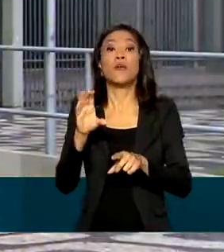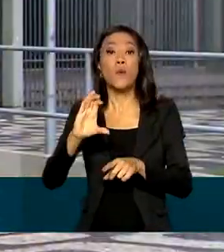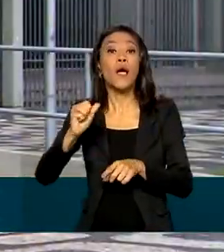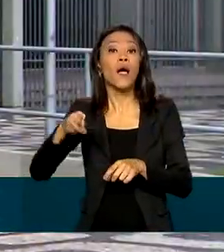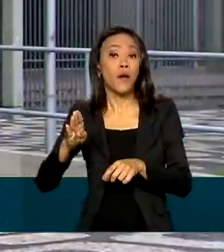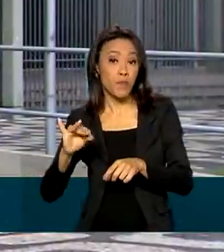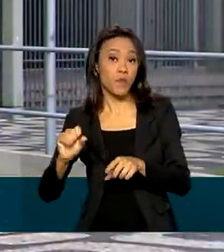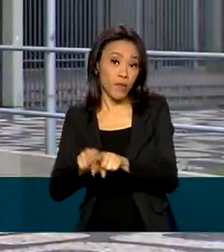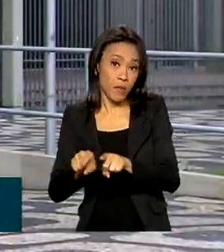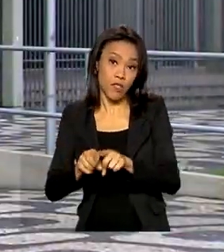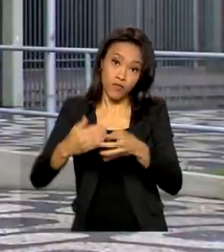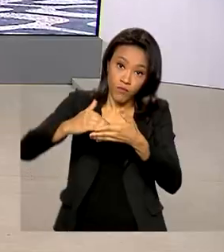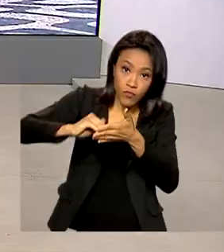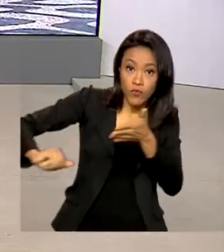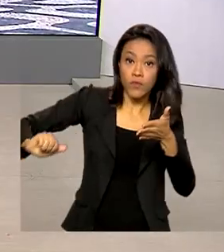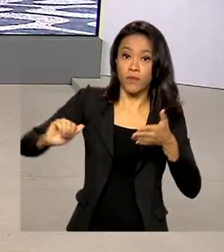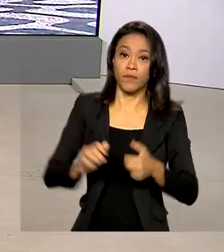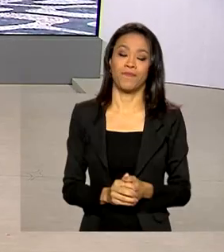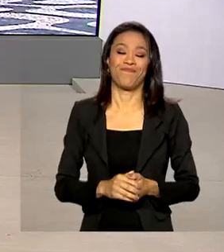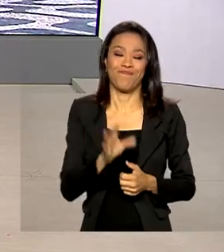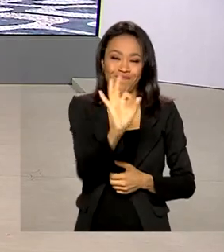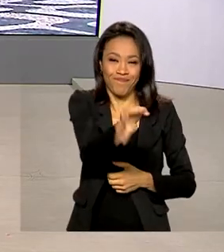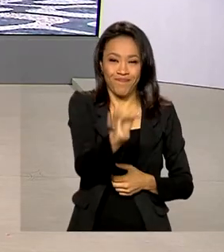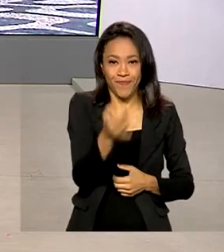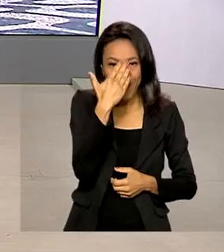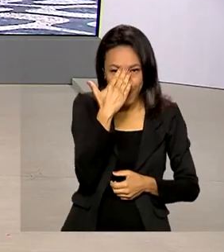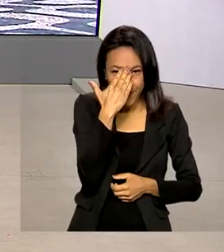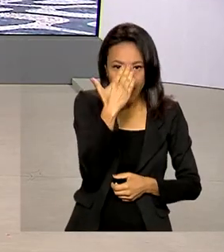câmbio foto que você Renata tá certo Priscila obrigada pelas suas informações